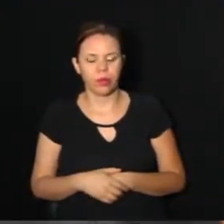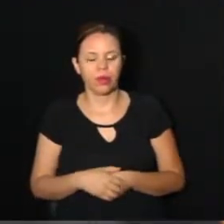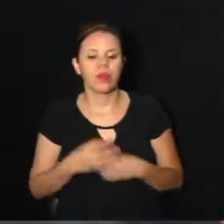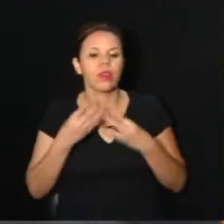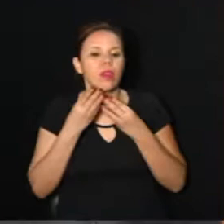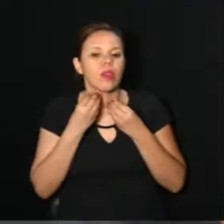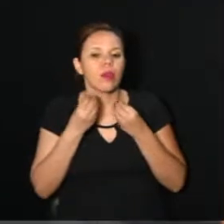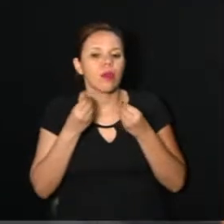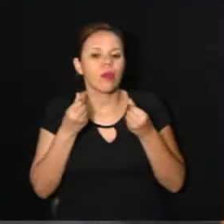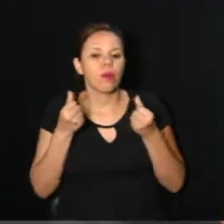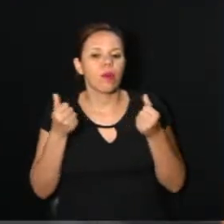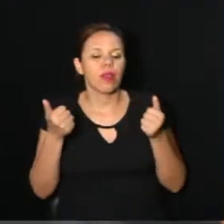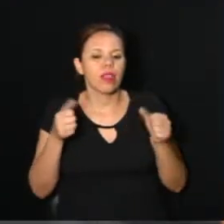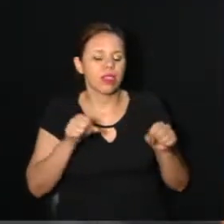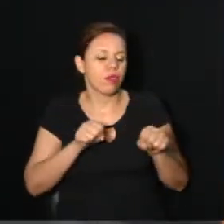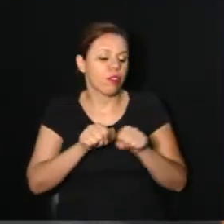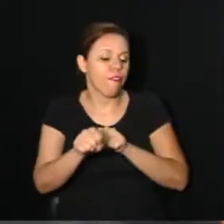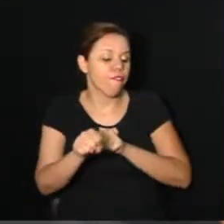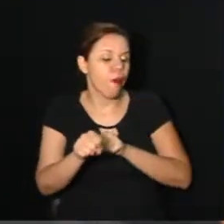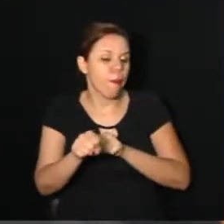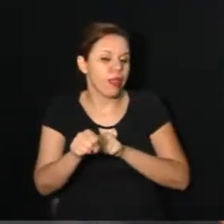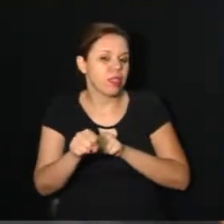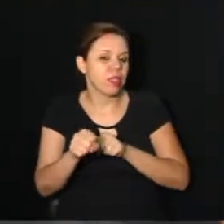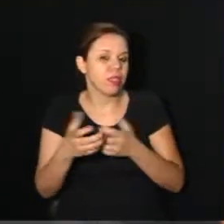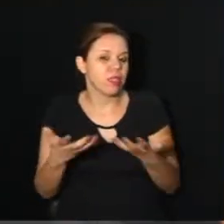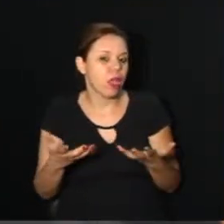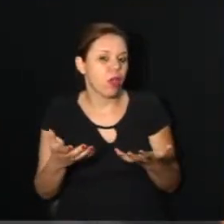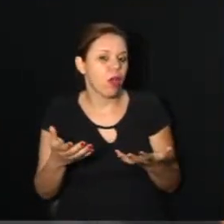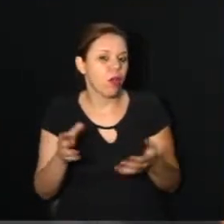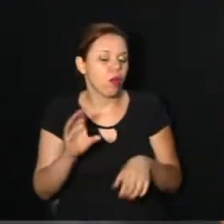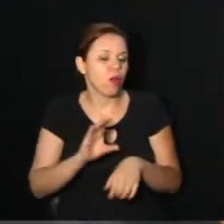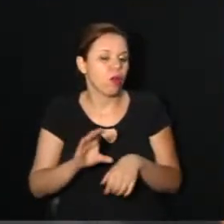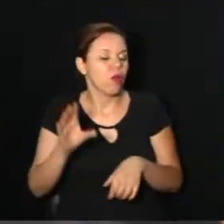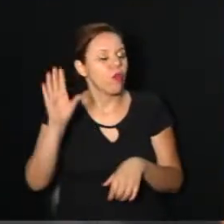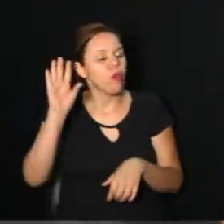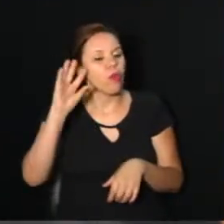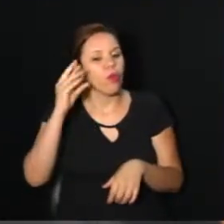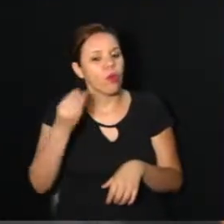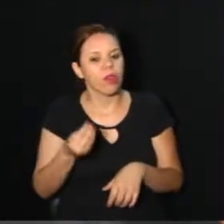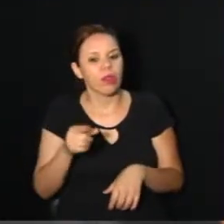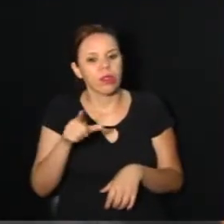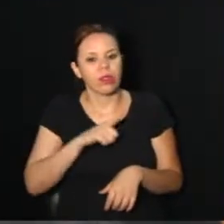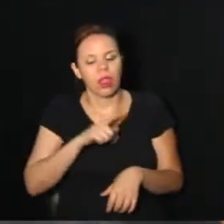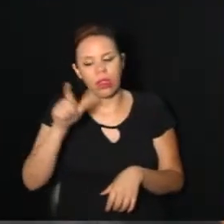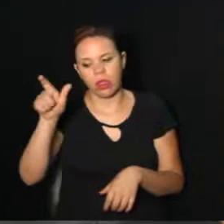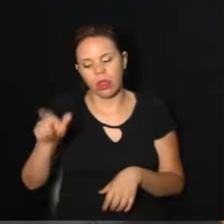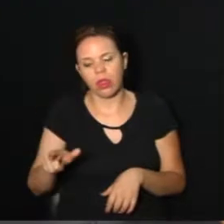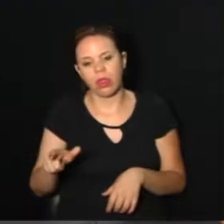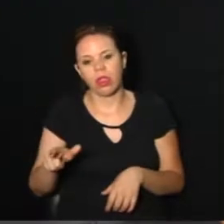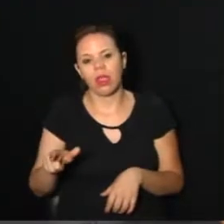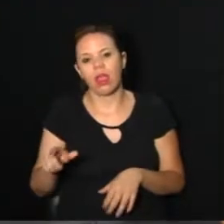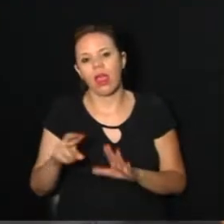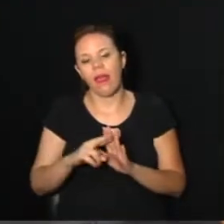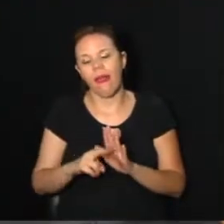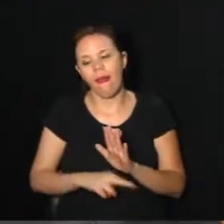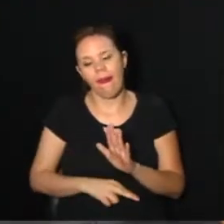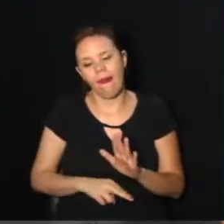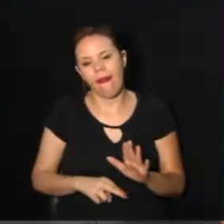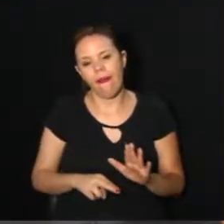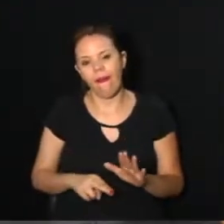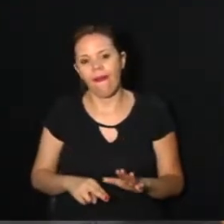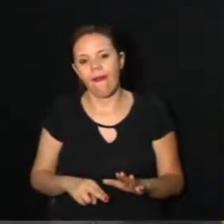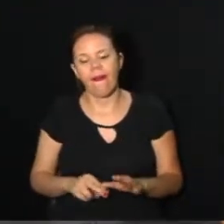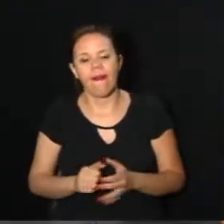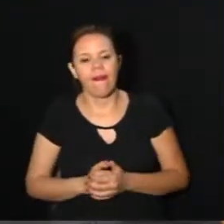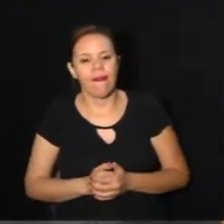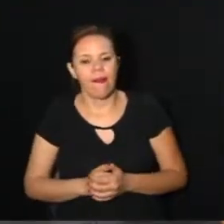qualidade da qualificação, vamos chamar assim, né? Então, você tem, obviamente, um certo parâmetro para avaliar